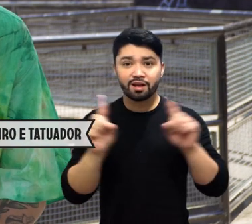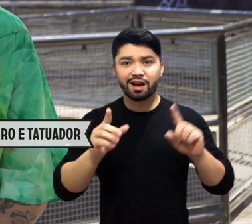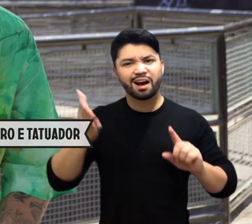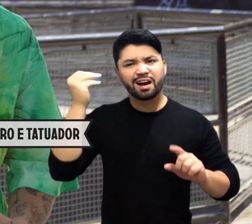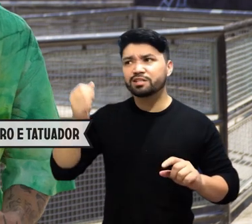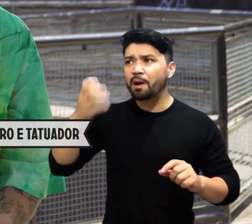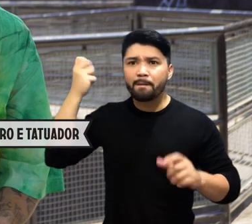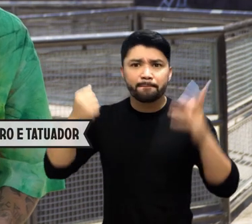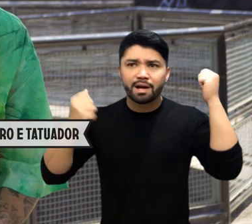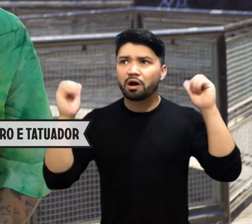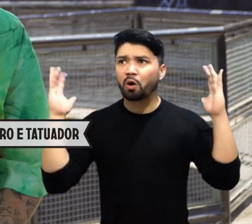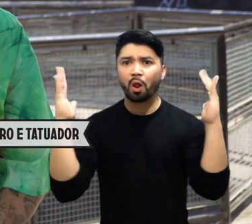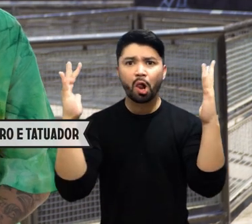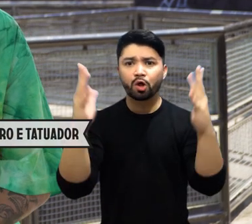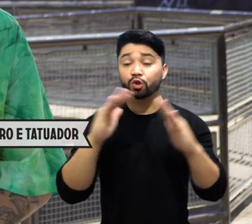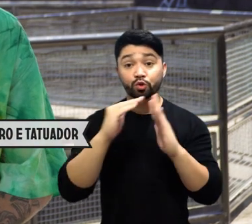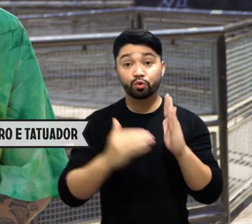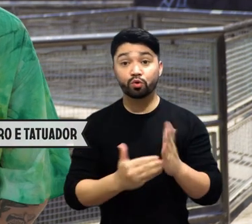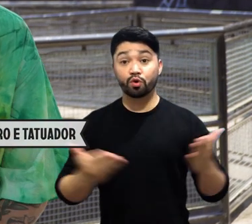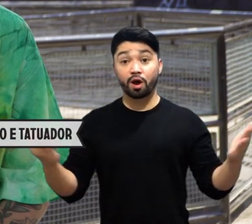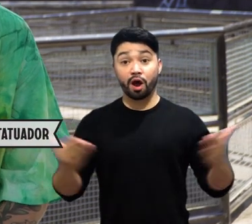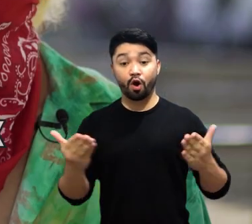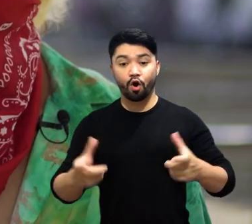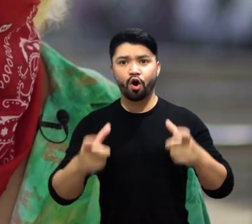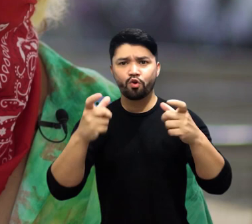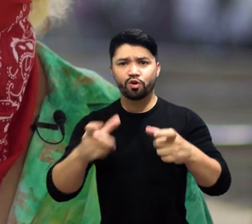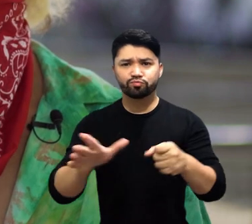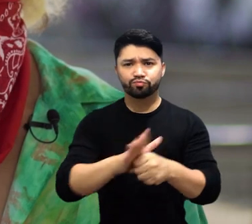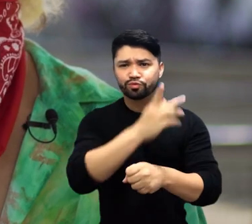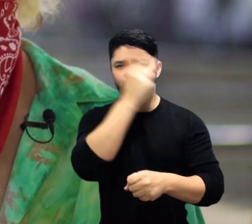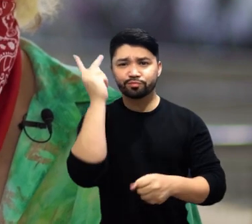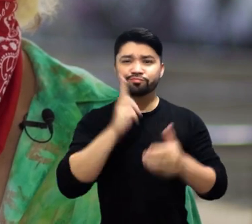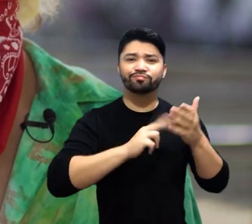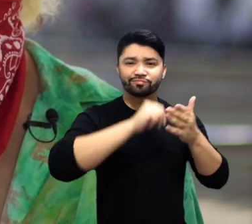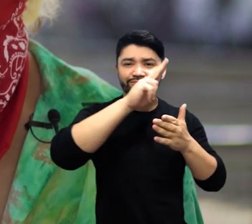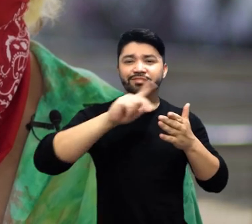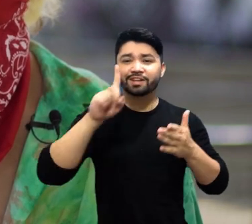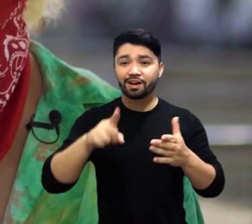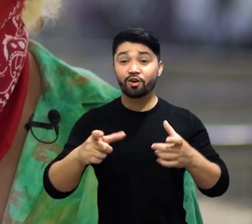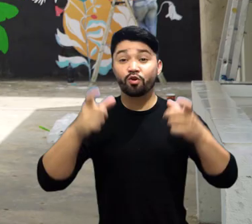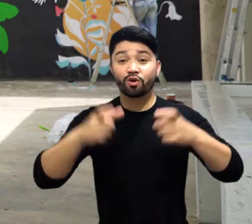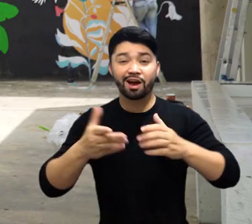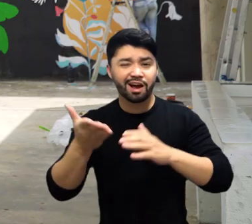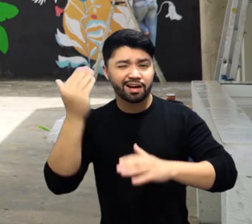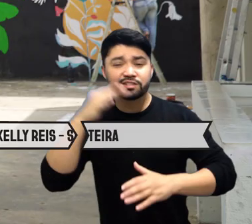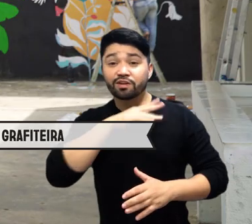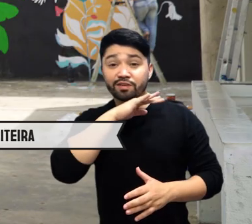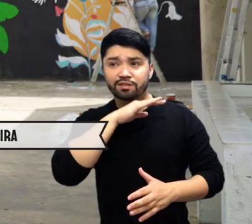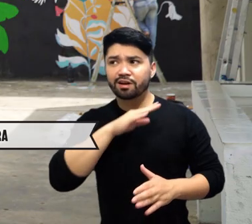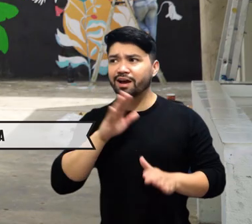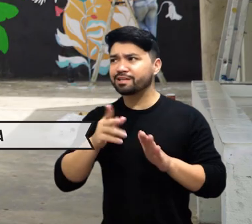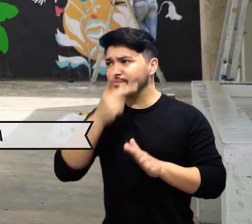brancas, agora vai meio que representar como um lugar ocupado. E eu acho que a arte é isso, tipo, é ocupar o que estava vazio, entendeu? Muitas vezes a pessoa